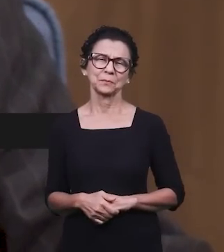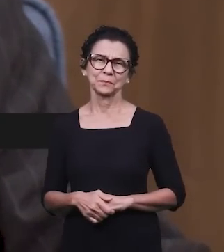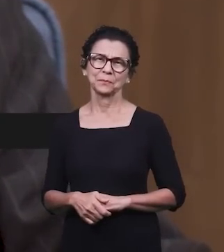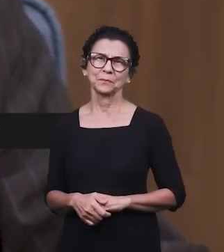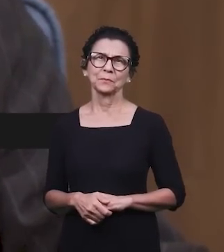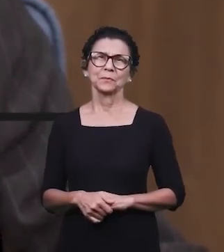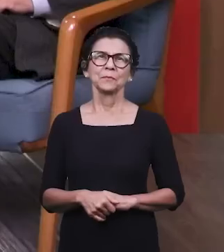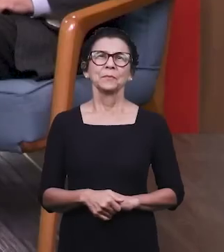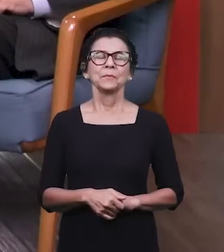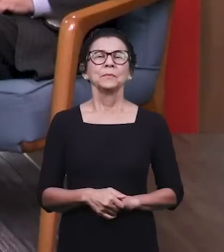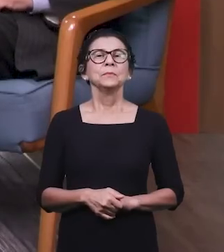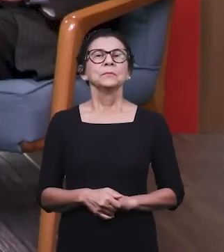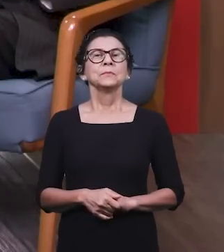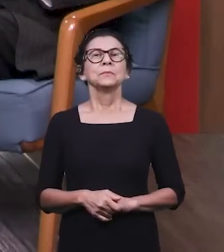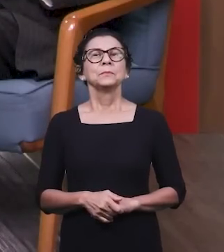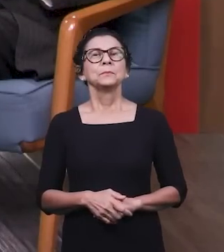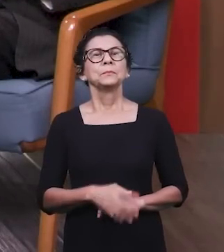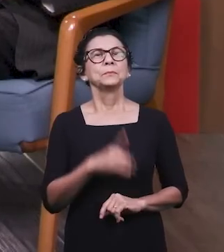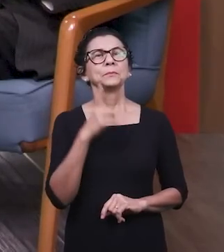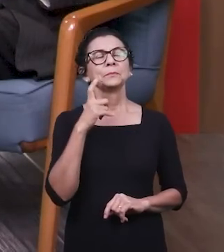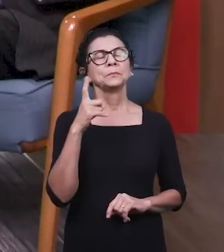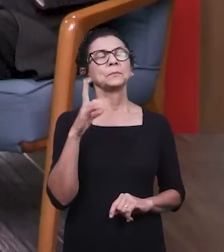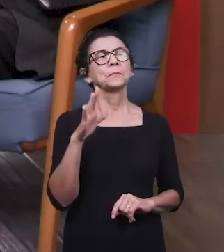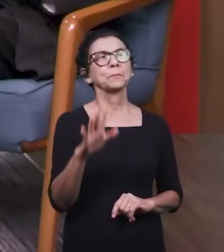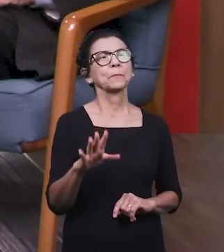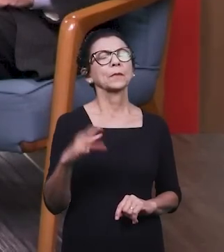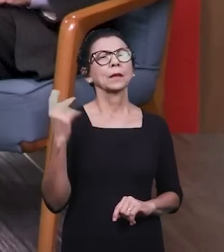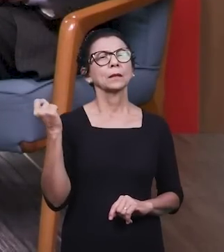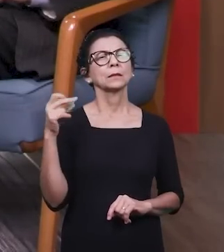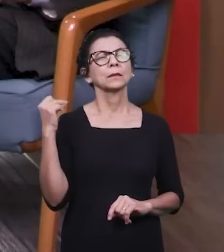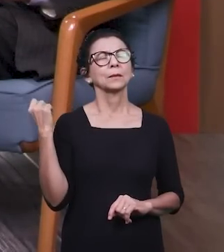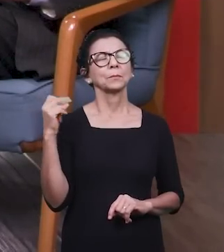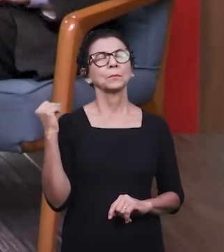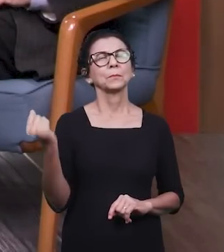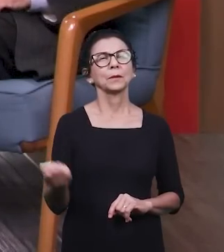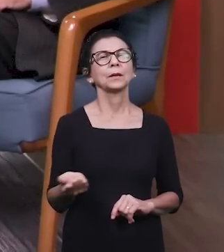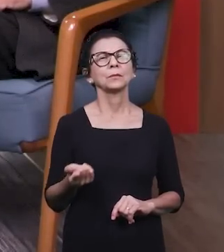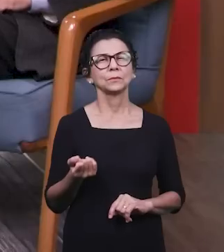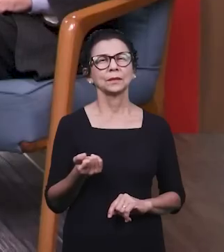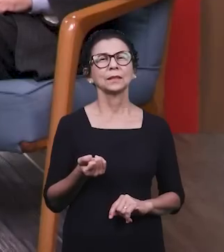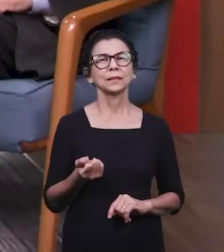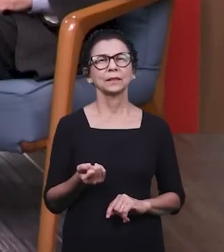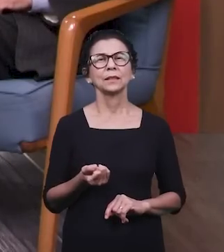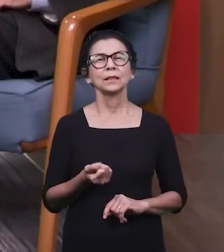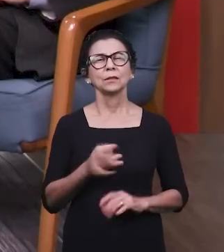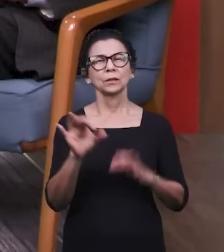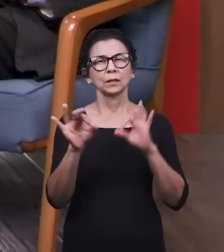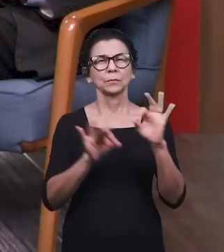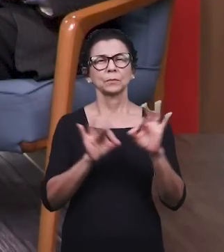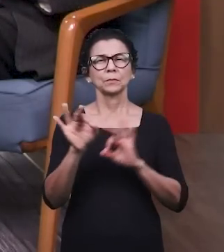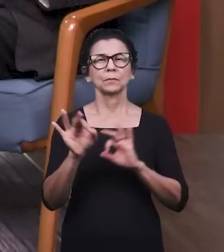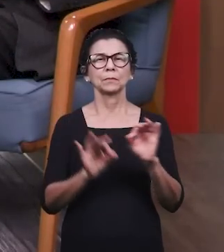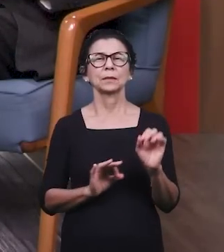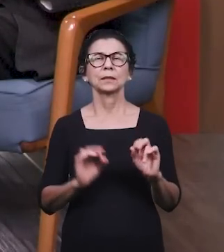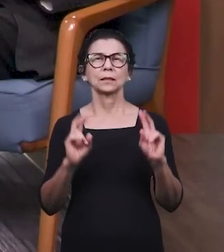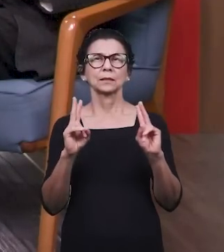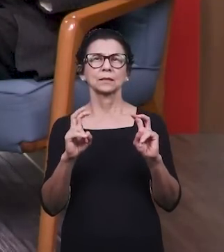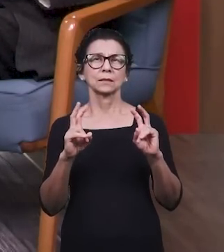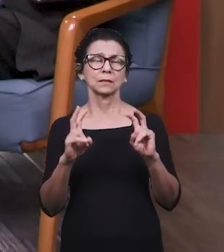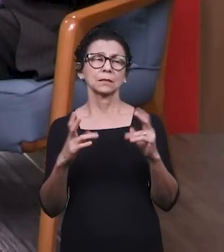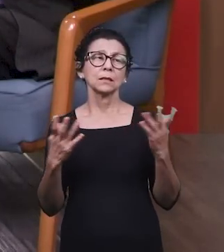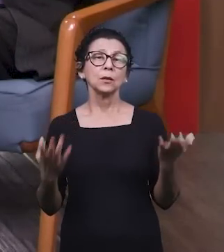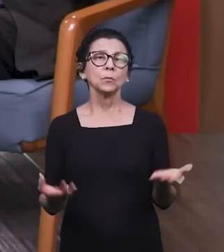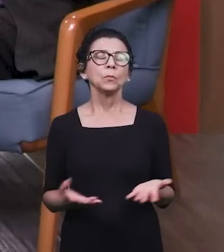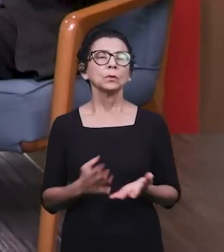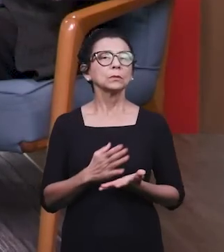tema é muito interessante e eu estava há muito tempo querendo fazer essa matéria, Daniel, por causa que a gente ouve as